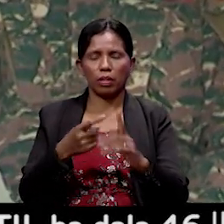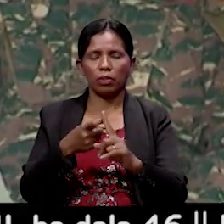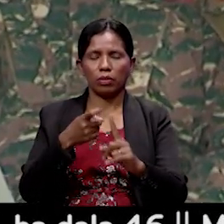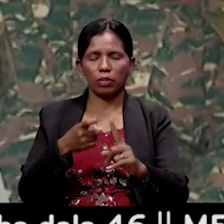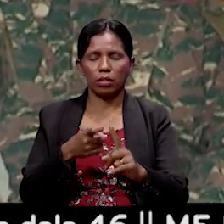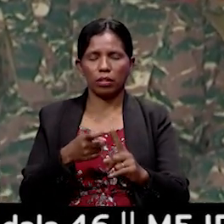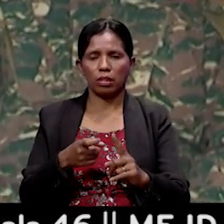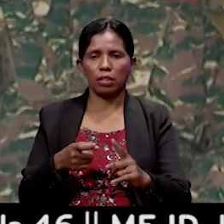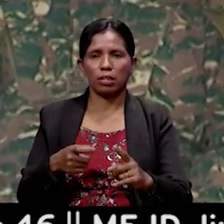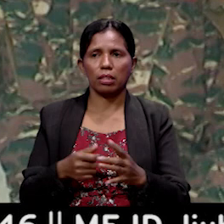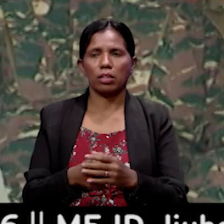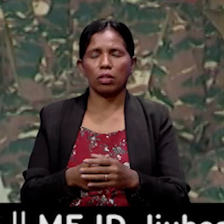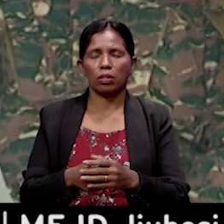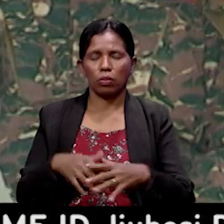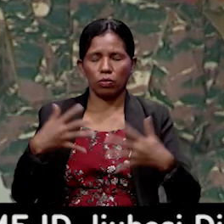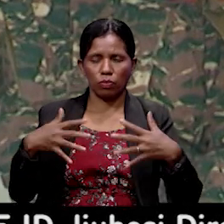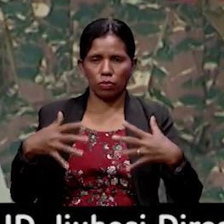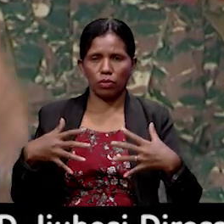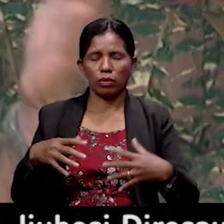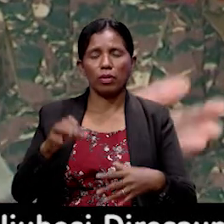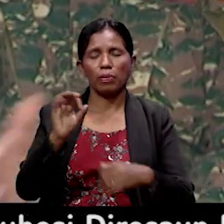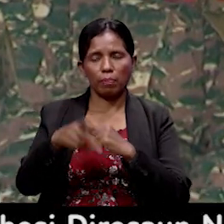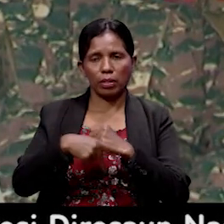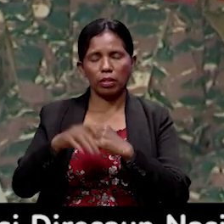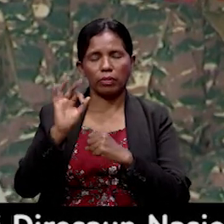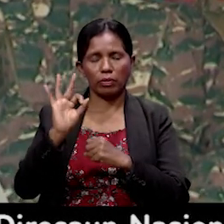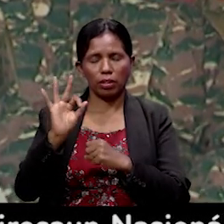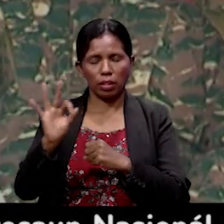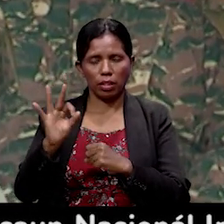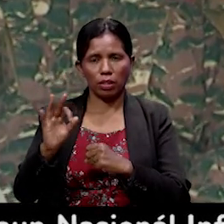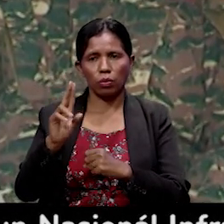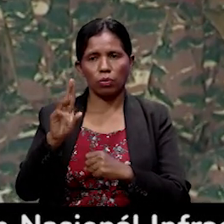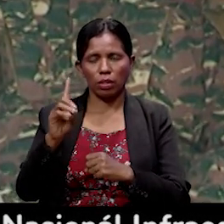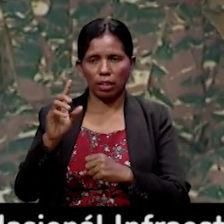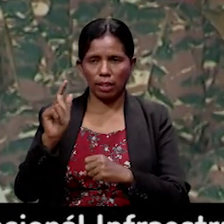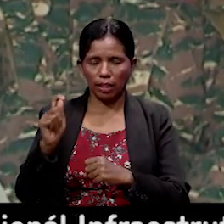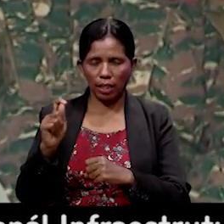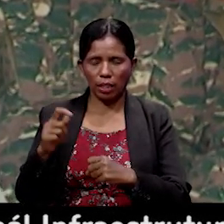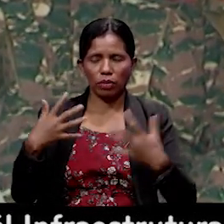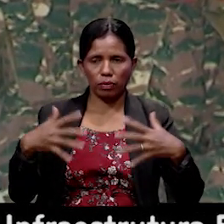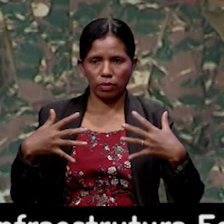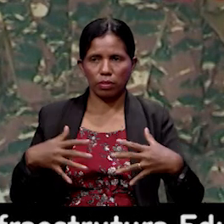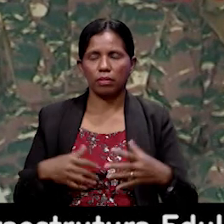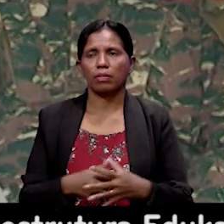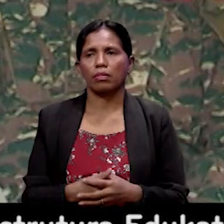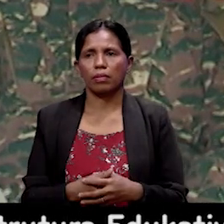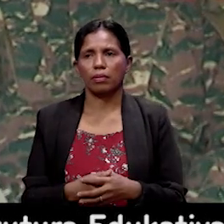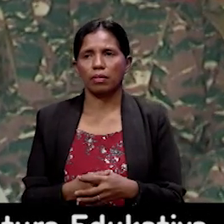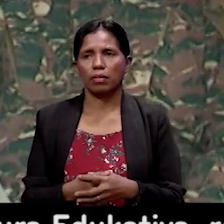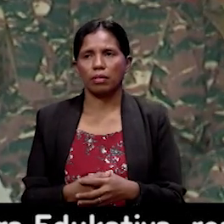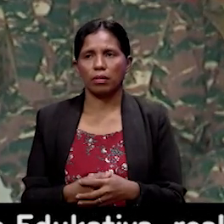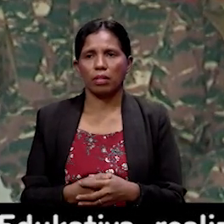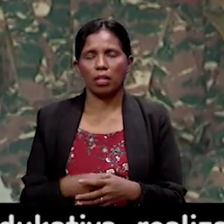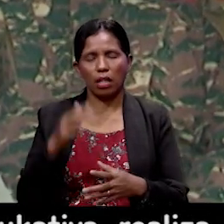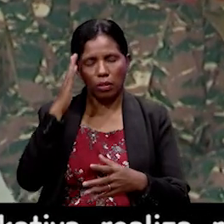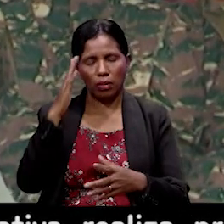UDT, funo a soro malo, ou se UDT mos mate, ou se fertilin mos mate. Memória, guerra civil